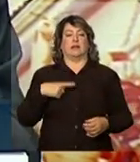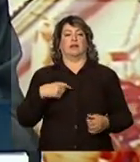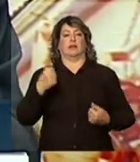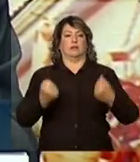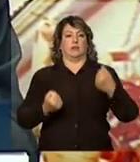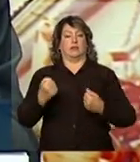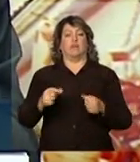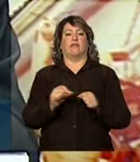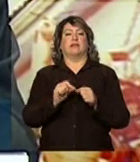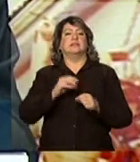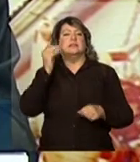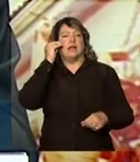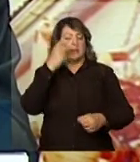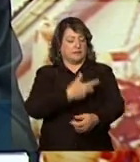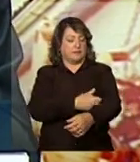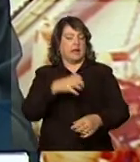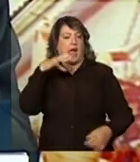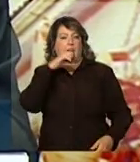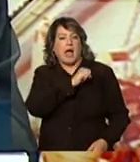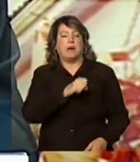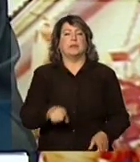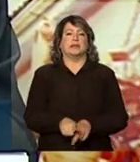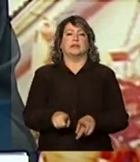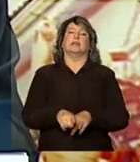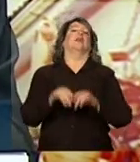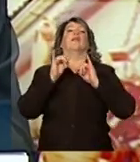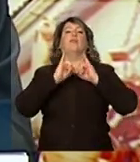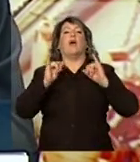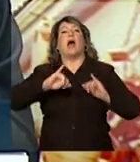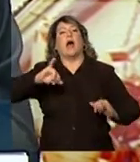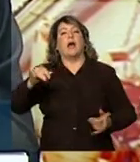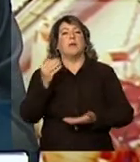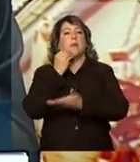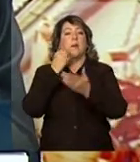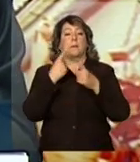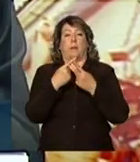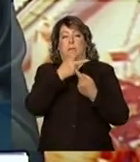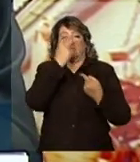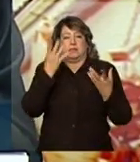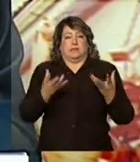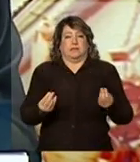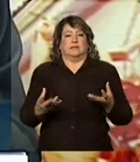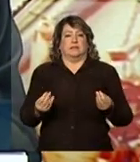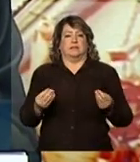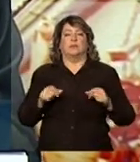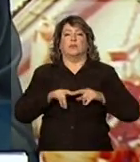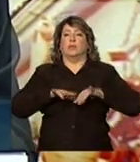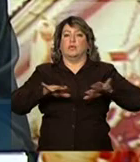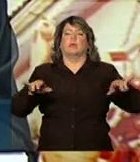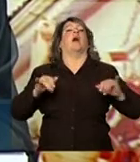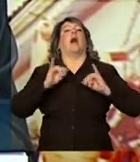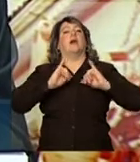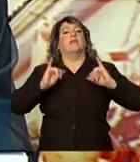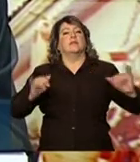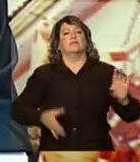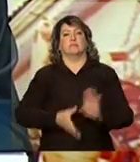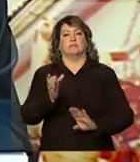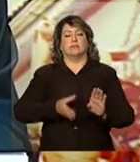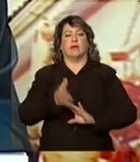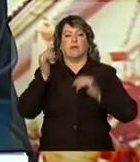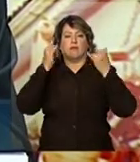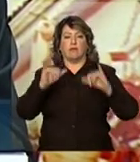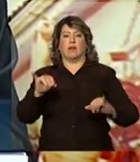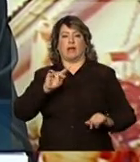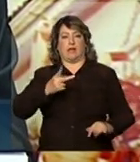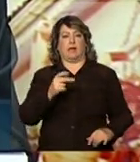fazer teste rápido, divulgação, exatamente aproveitando também a oportunidade aí de fazer a divulgação da necessidade de prevenção